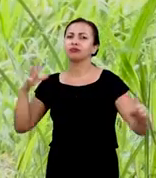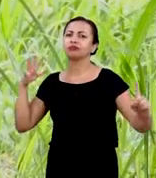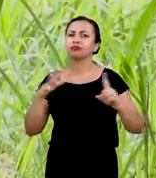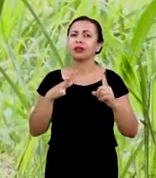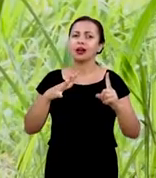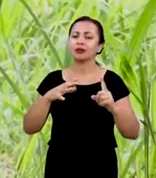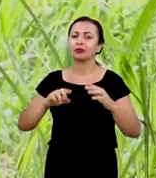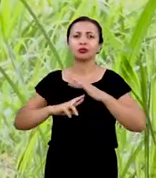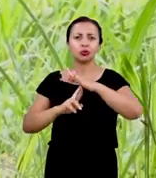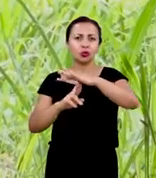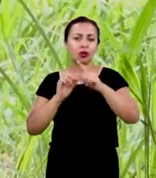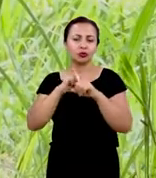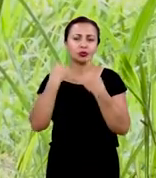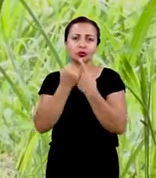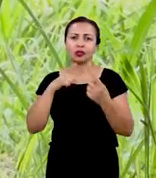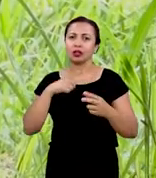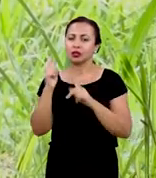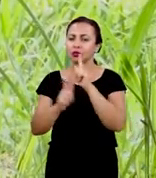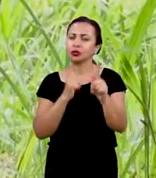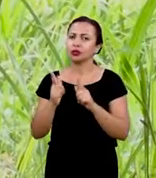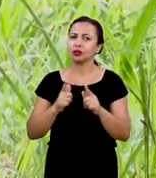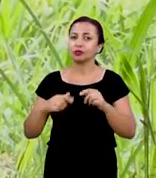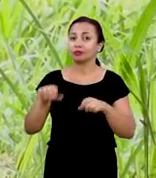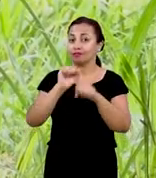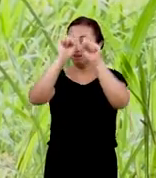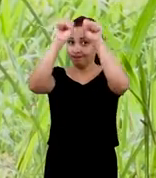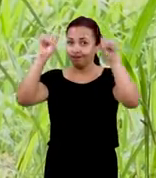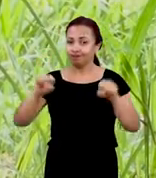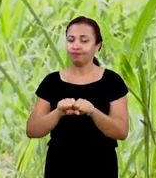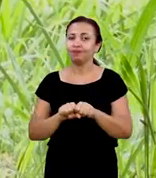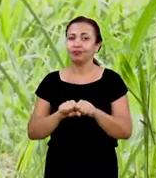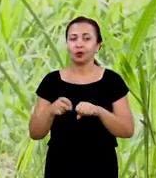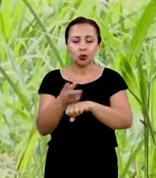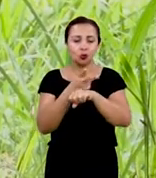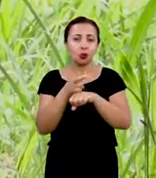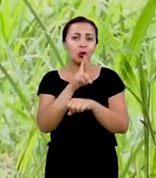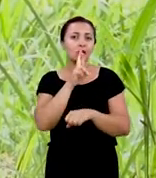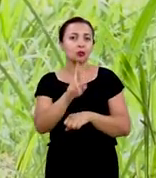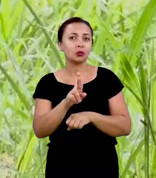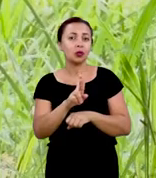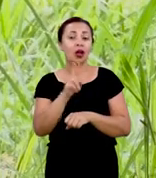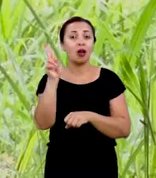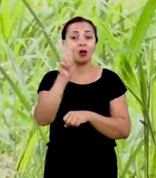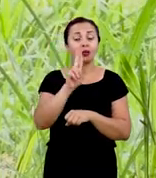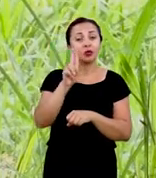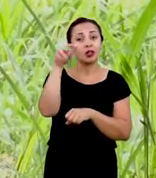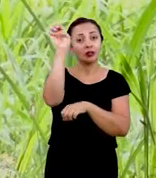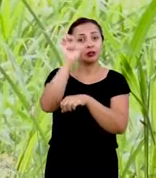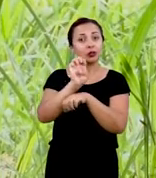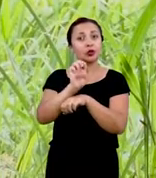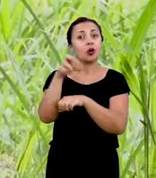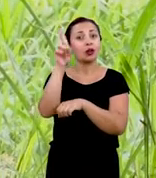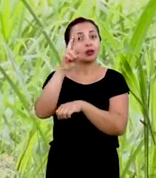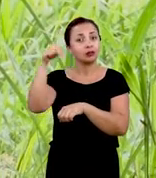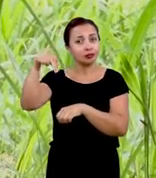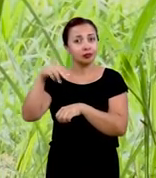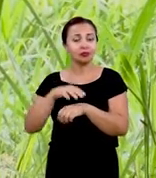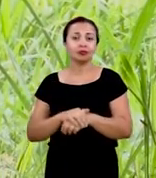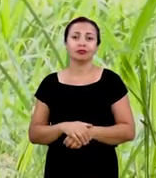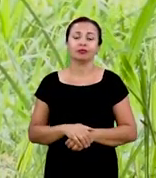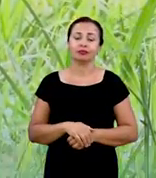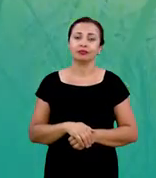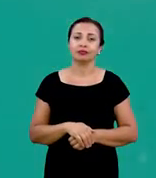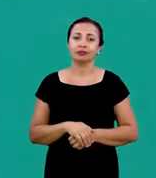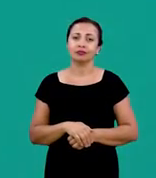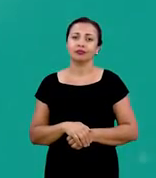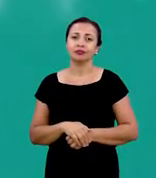impactos socioambientais gerados por esse sistema? É o que busca responder uma pesquisa da Universidade Estadual do Rio Grande do Norte.